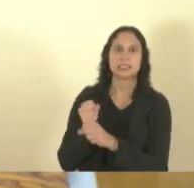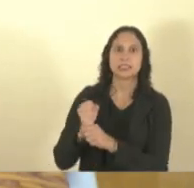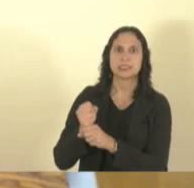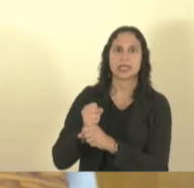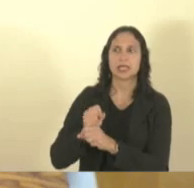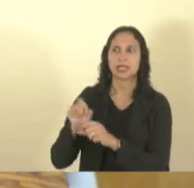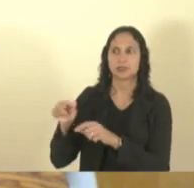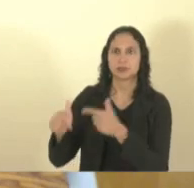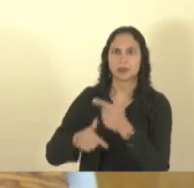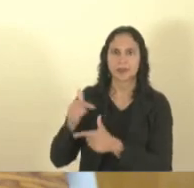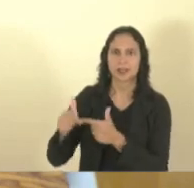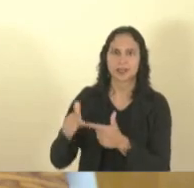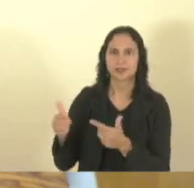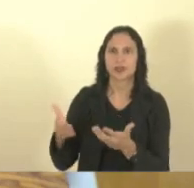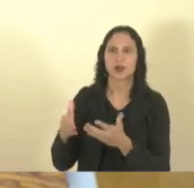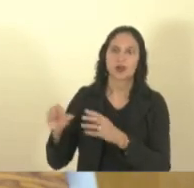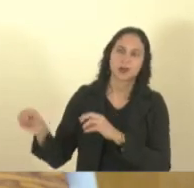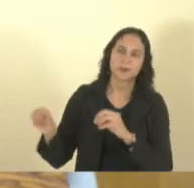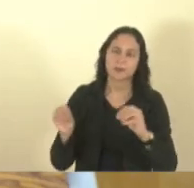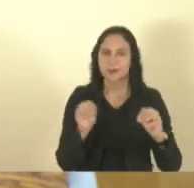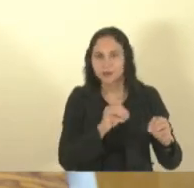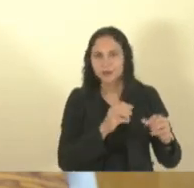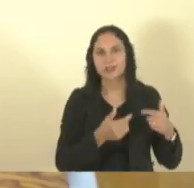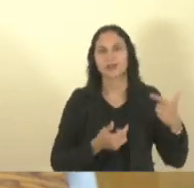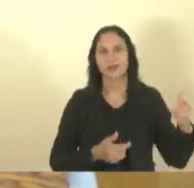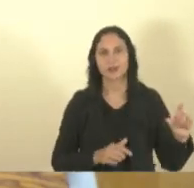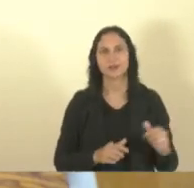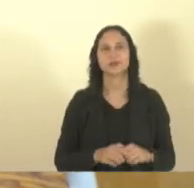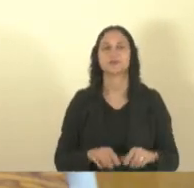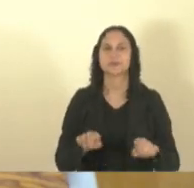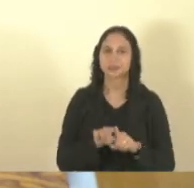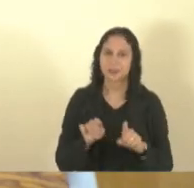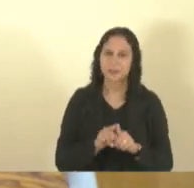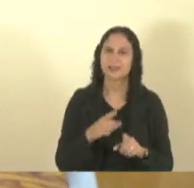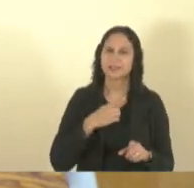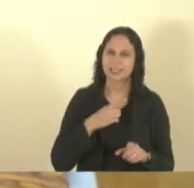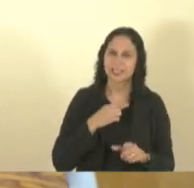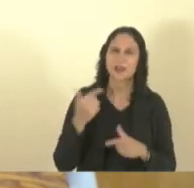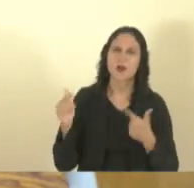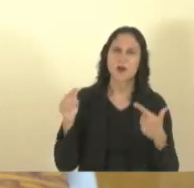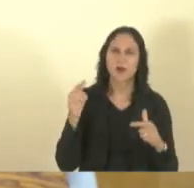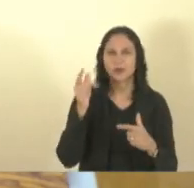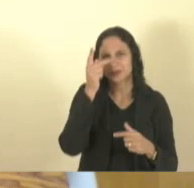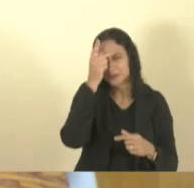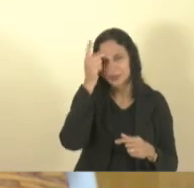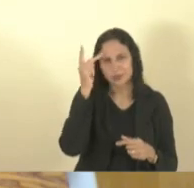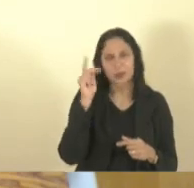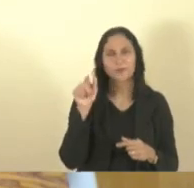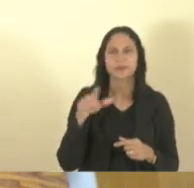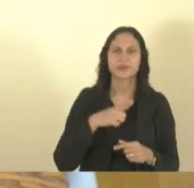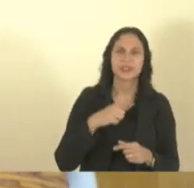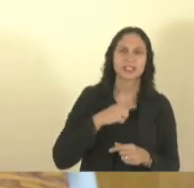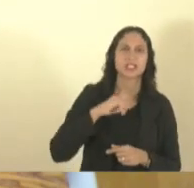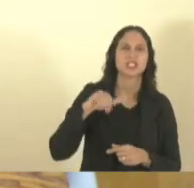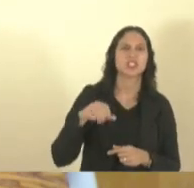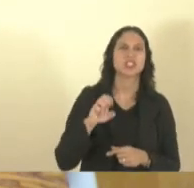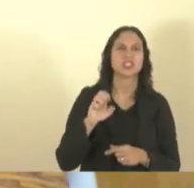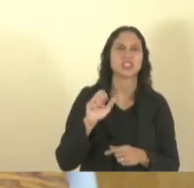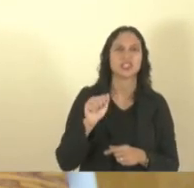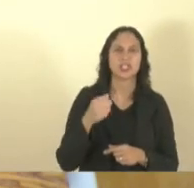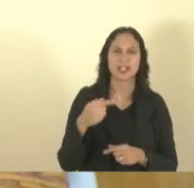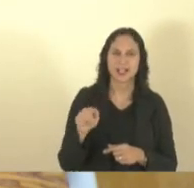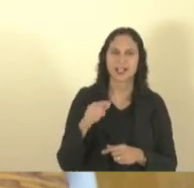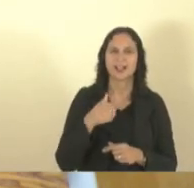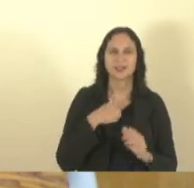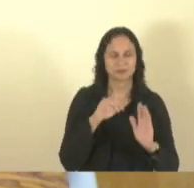João, os que estão mais perto, Davi, que também está conosco ali no time, e vários outros, Jean está aqui do lado. Então, assim, se eu